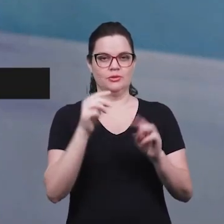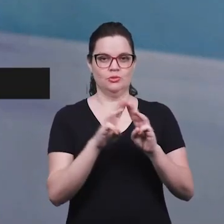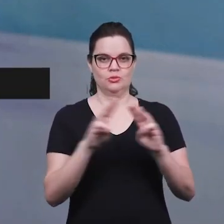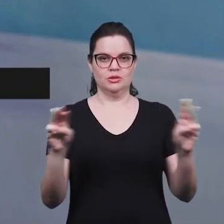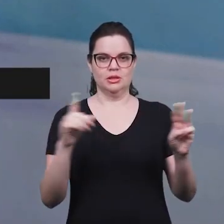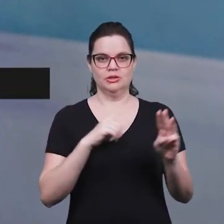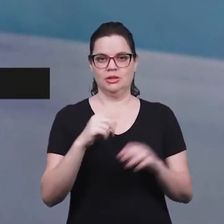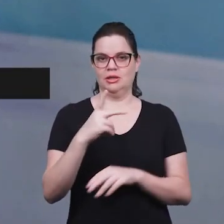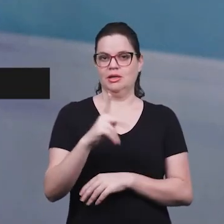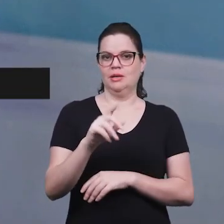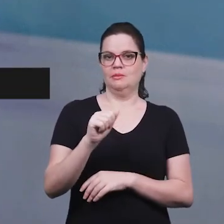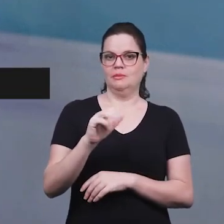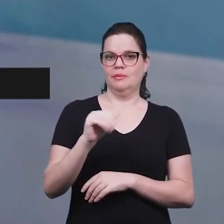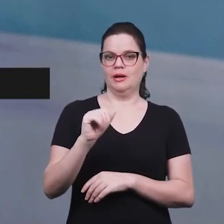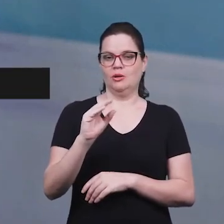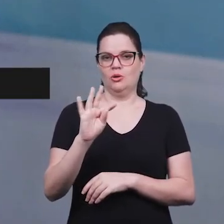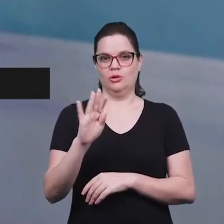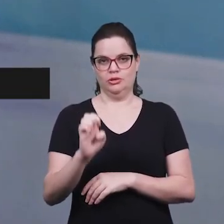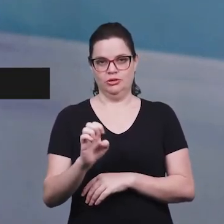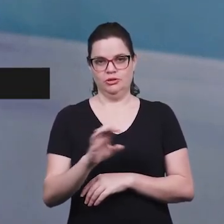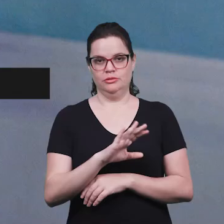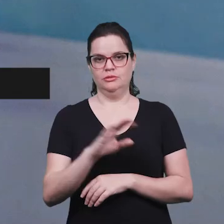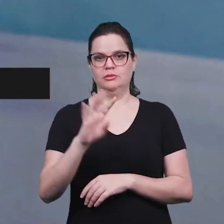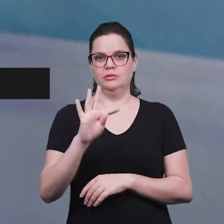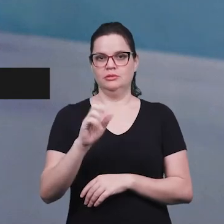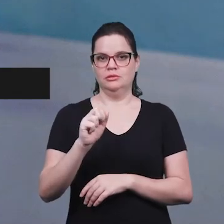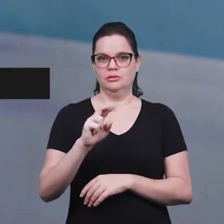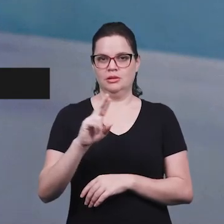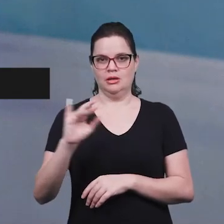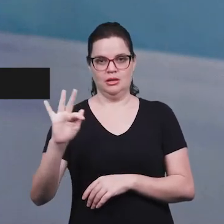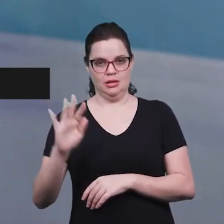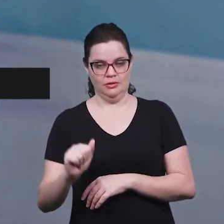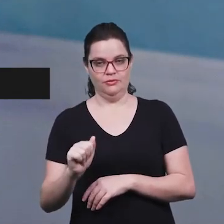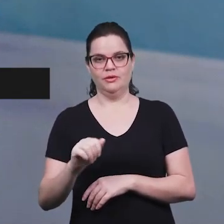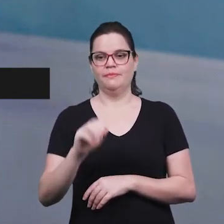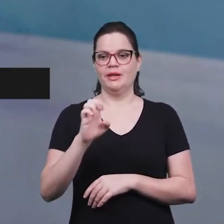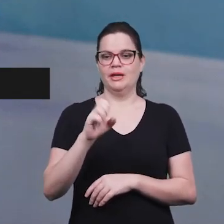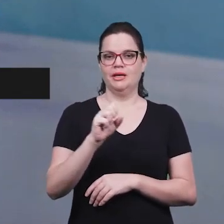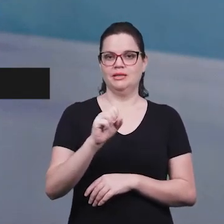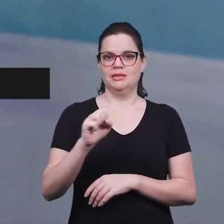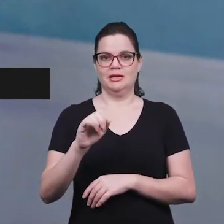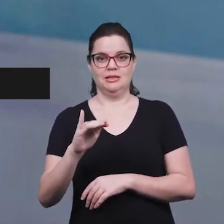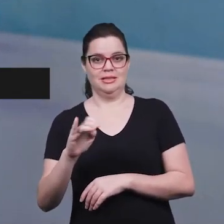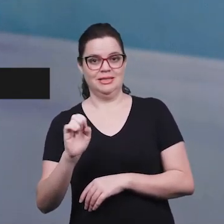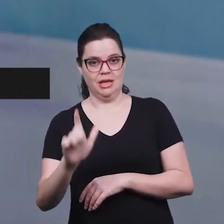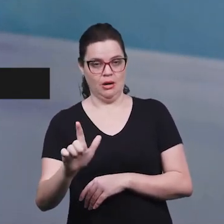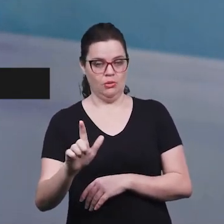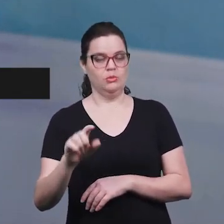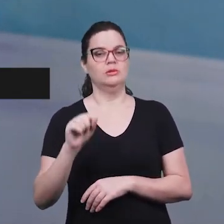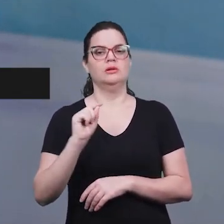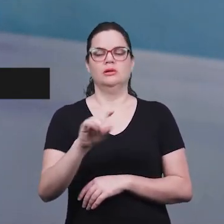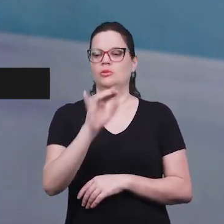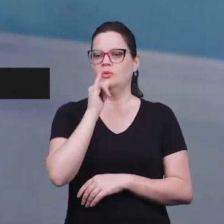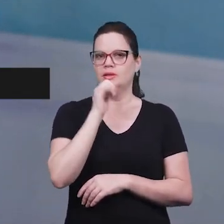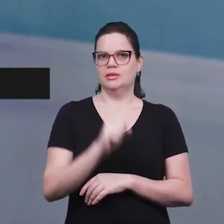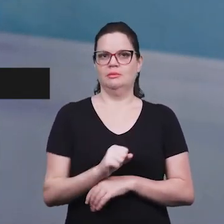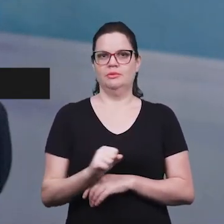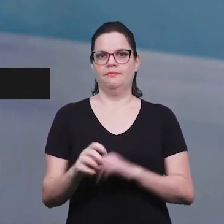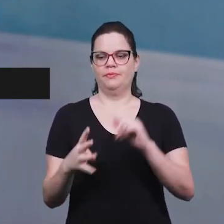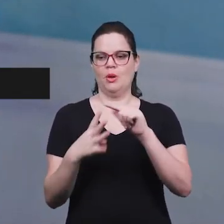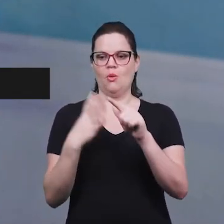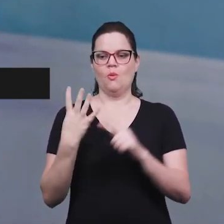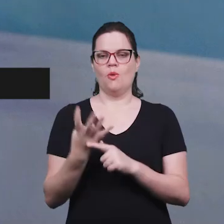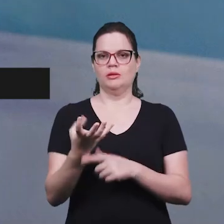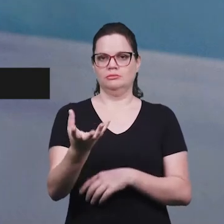disponível, pacote de tarifa essencial. E esse pacote, ele oferece para os clientes, por exemplo, 4 saques